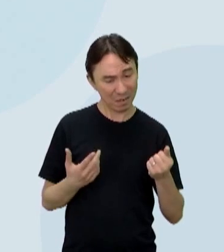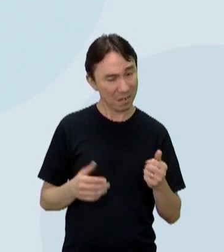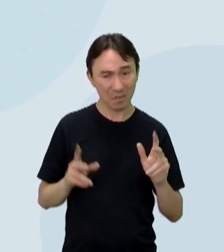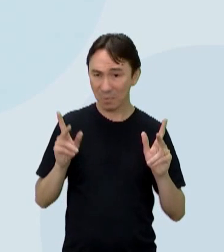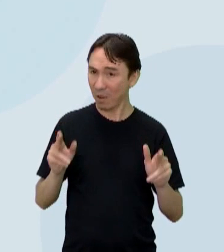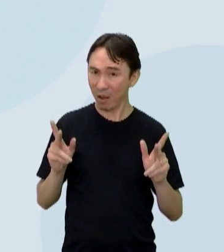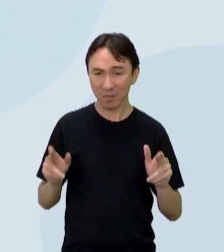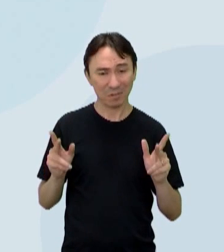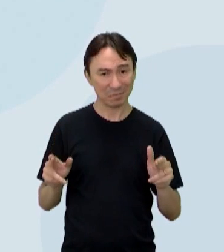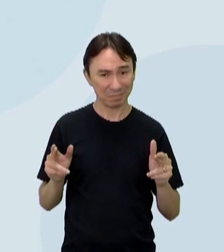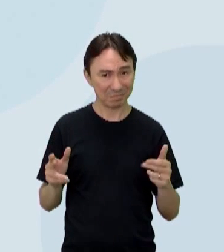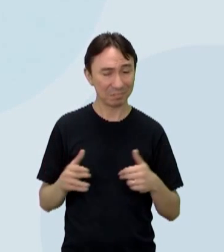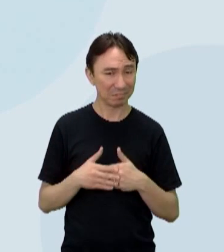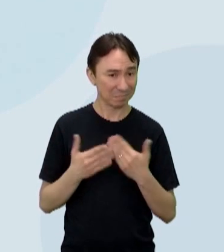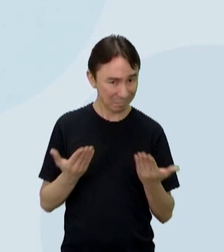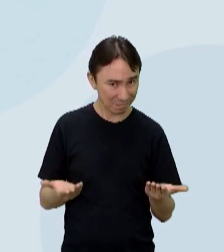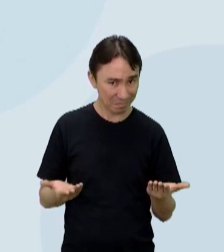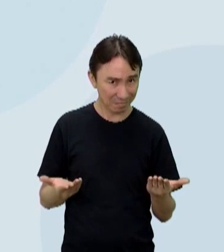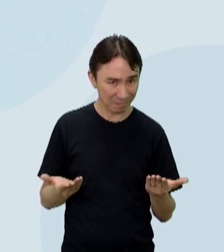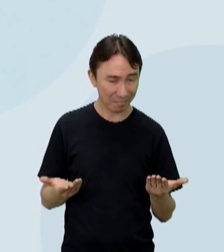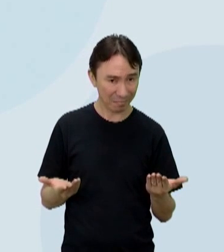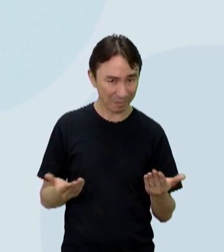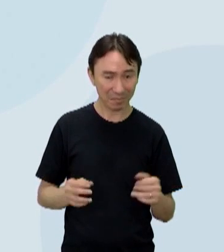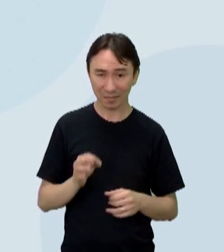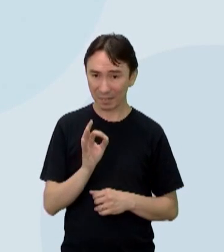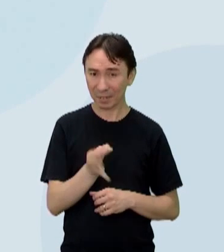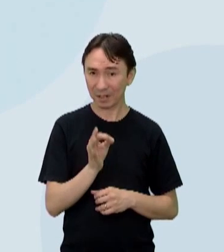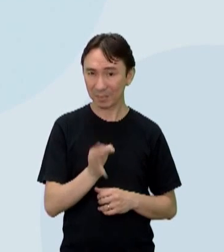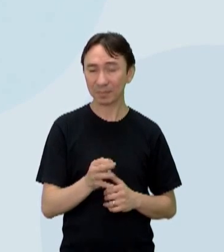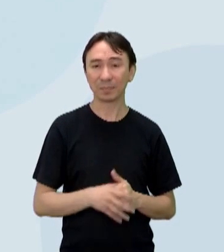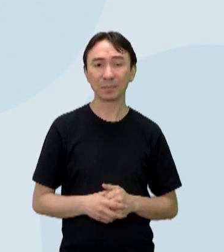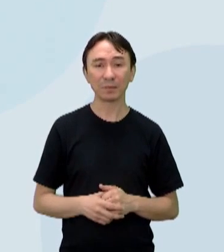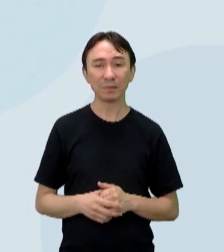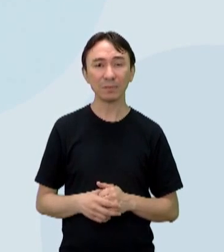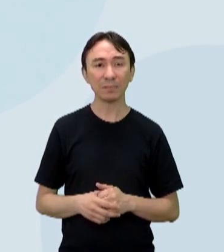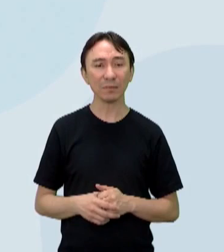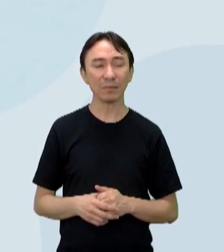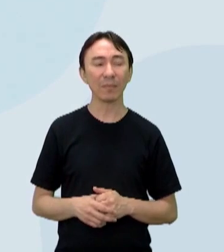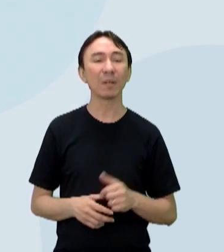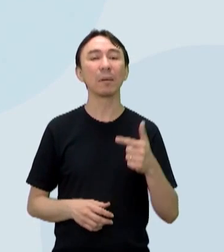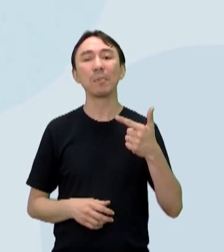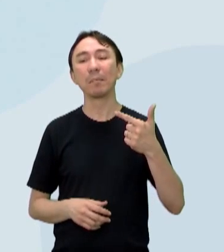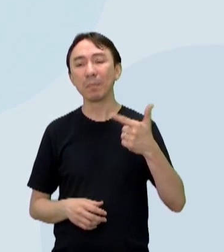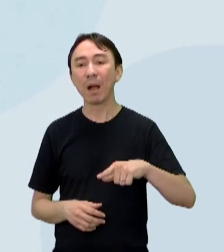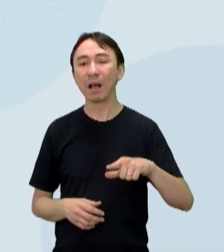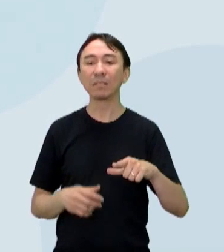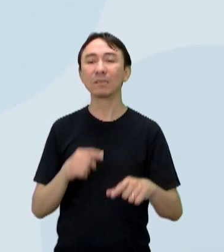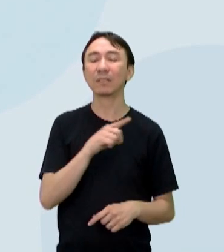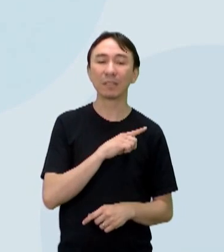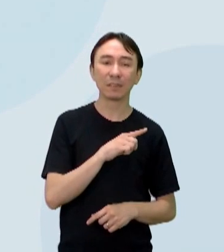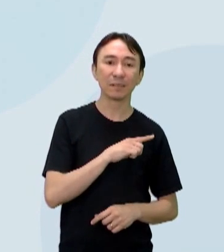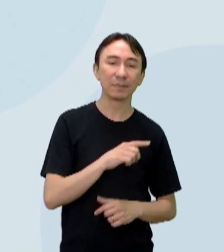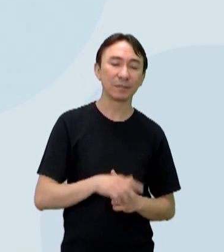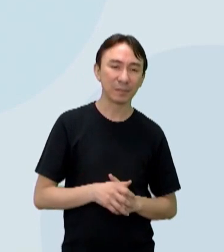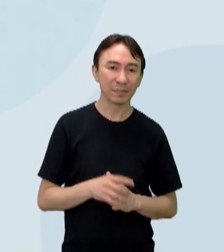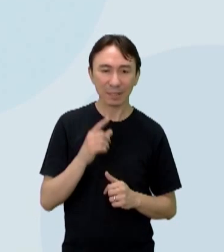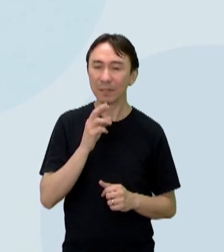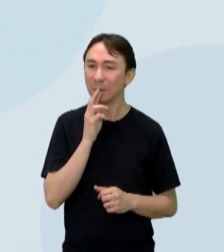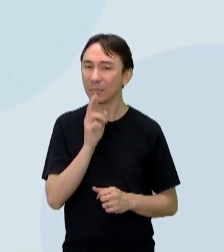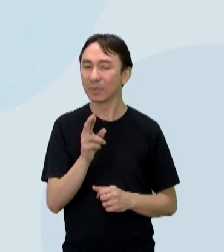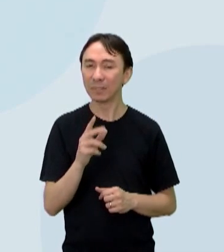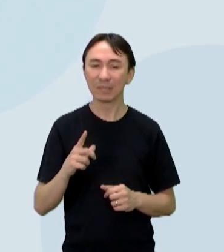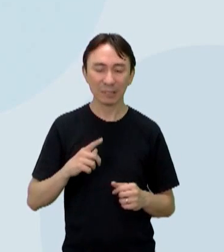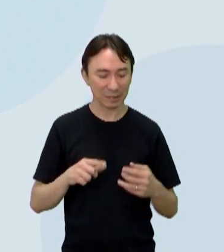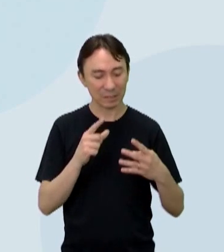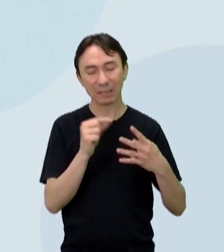e bucal, o adjetivo correspondente, certo? Certo. O que mais que tinha lá na resposta, nas